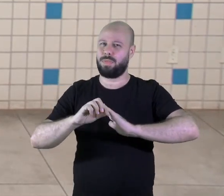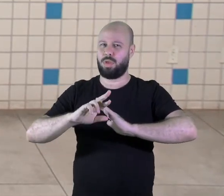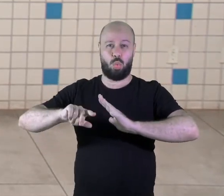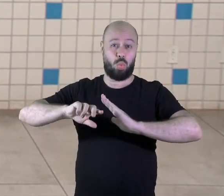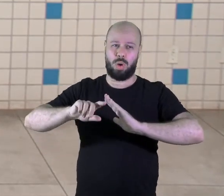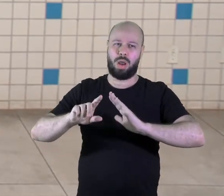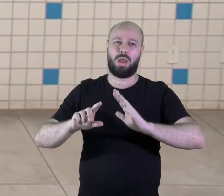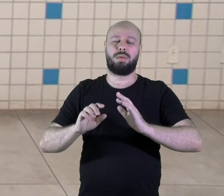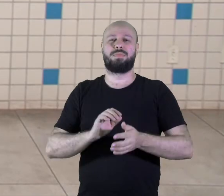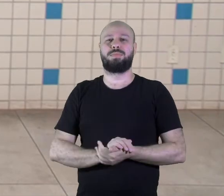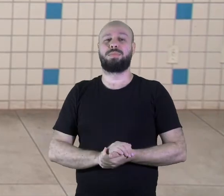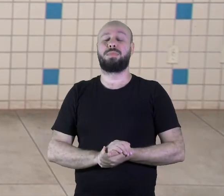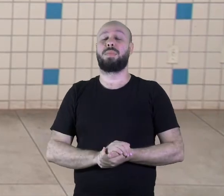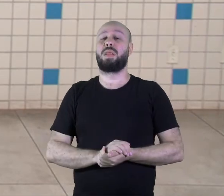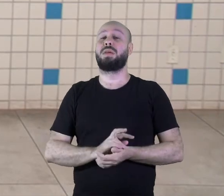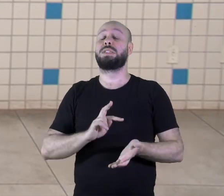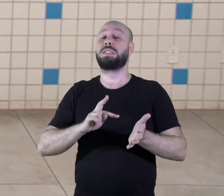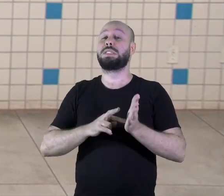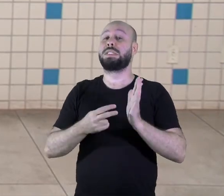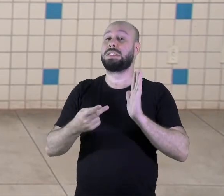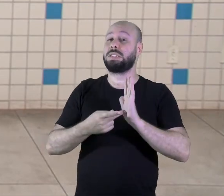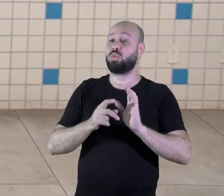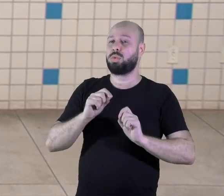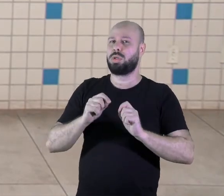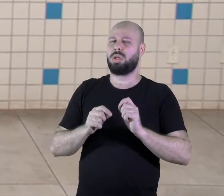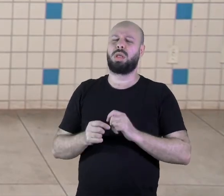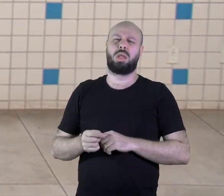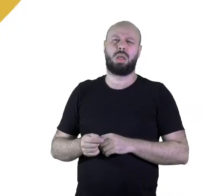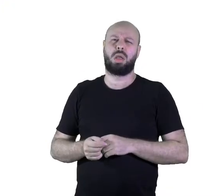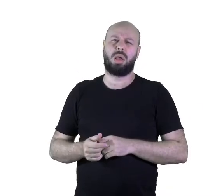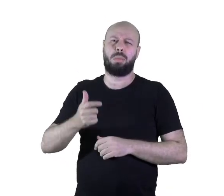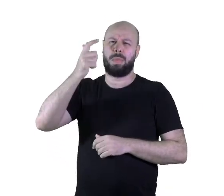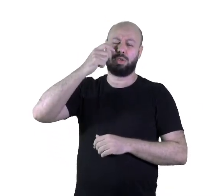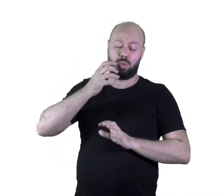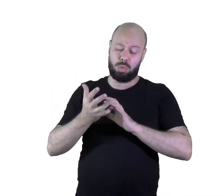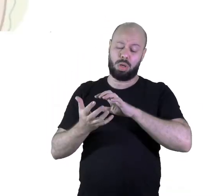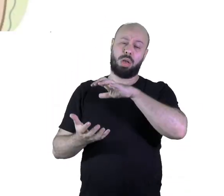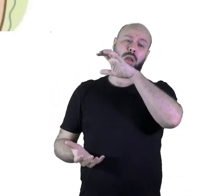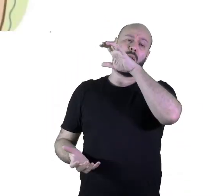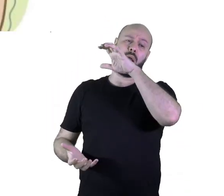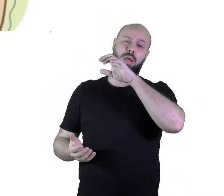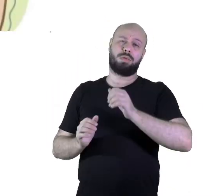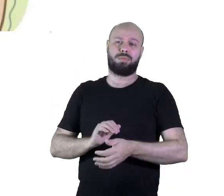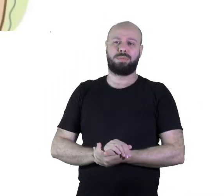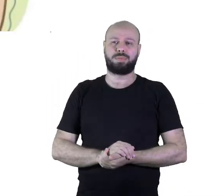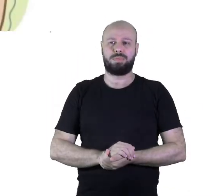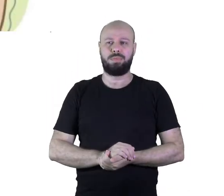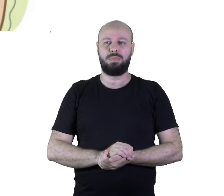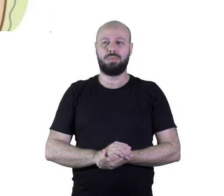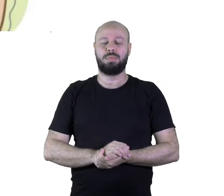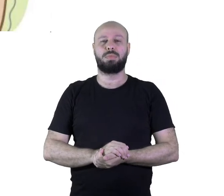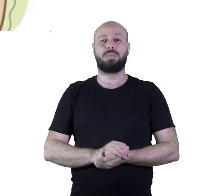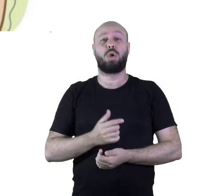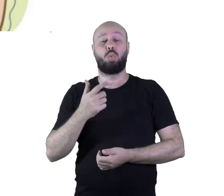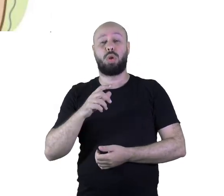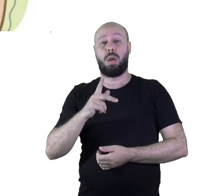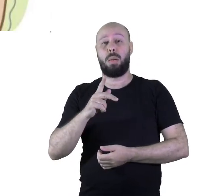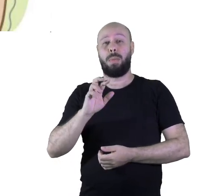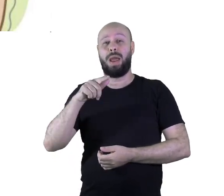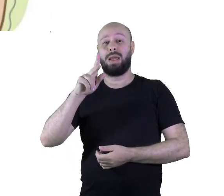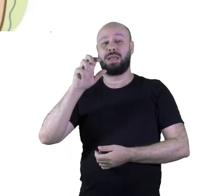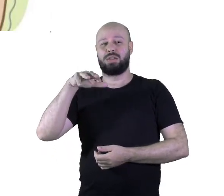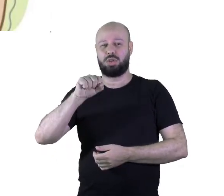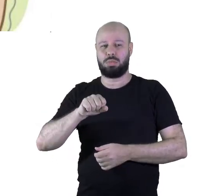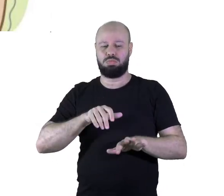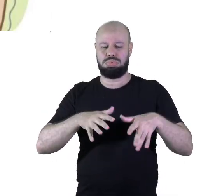se dá mais ou menos com pessoas com idade avantajada. Nós temos outra situação que é o mal de Parkinson. Aí mostra